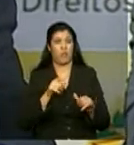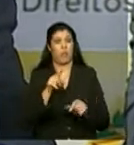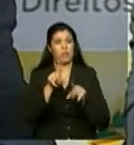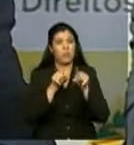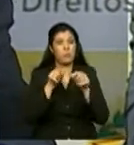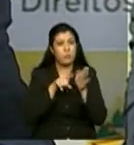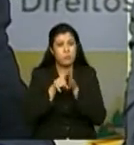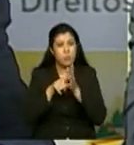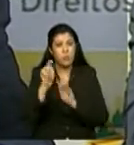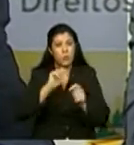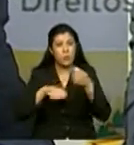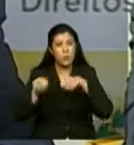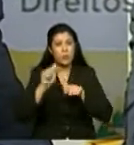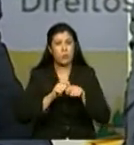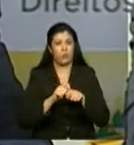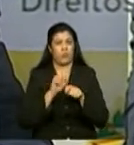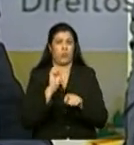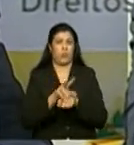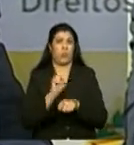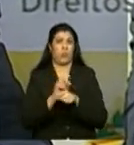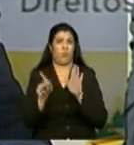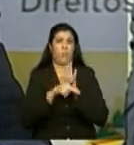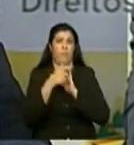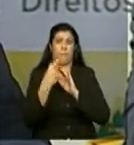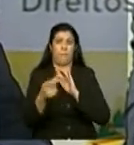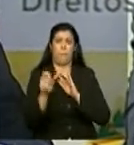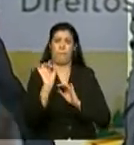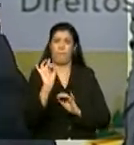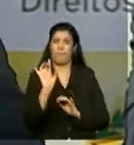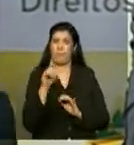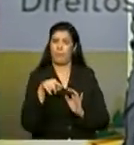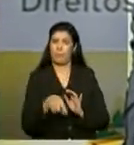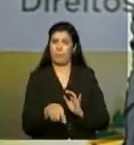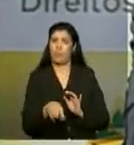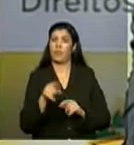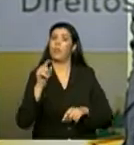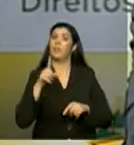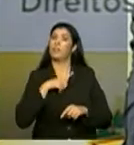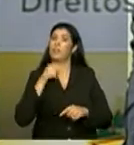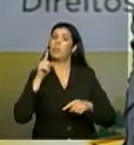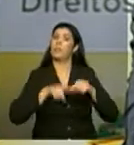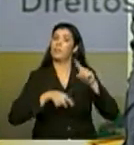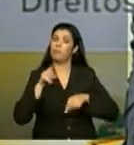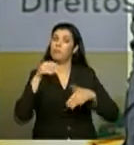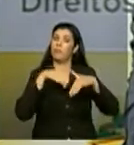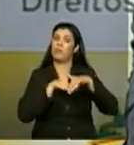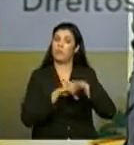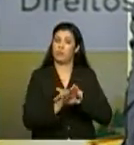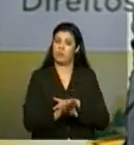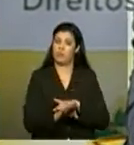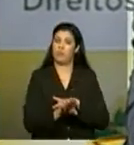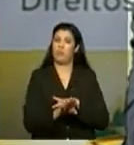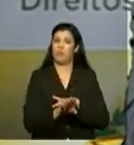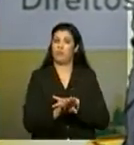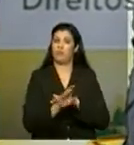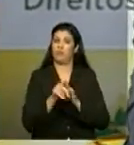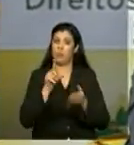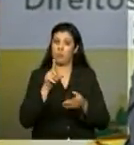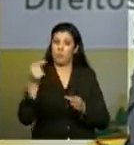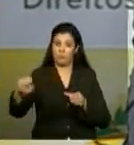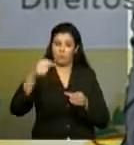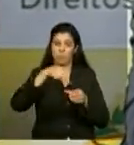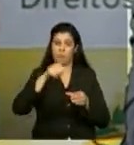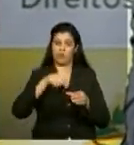substância tóxica específica a isso tá aí material guardado para poder fazer qualquer